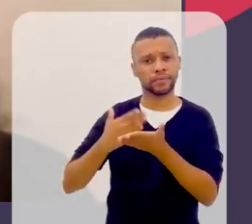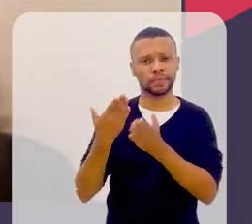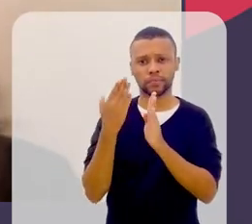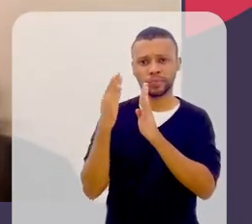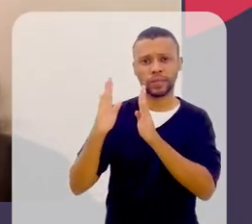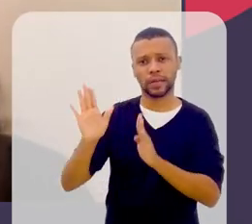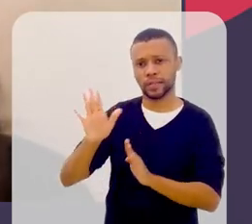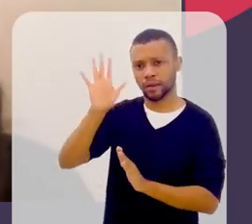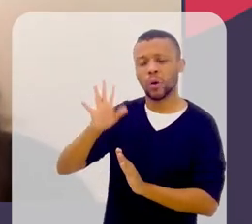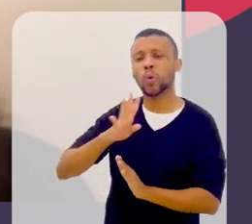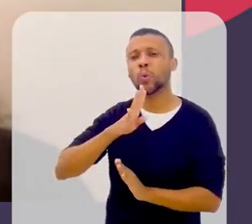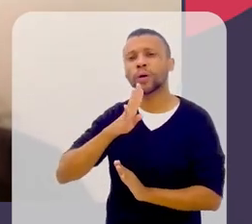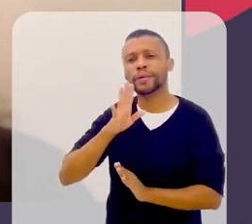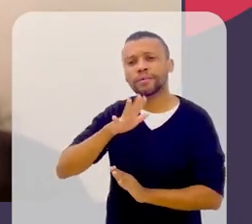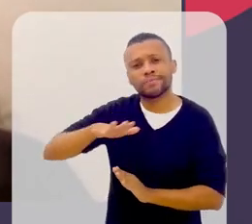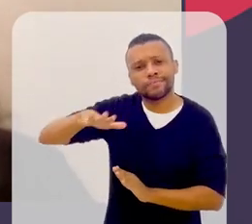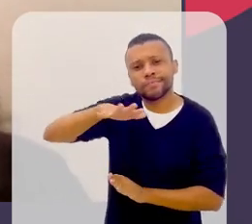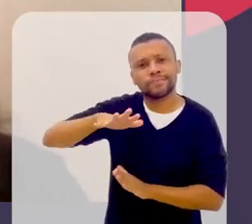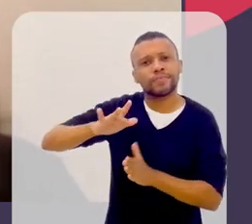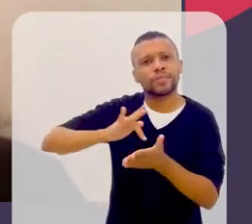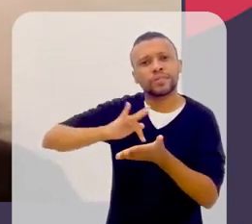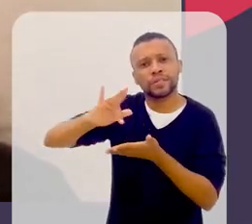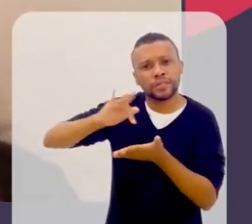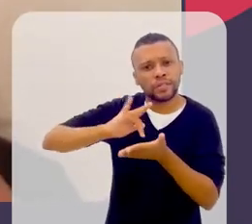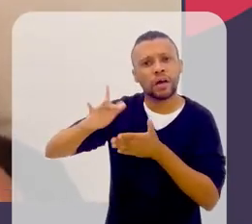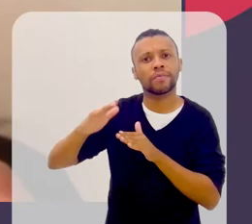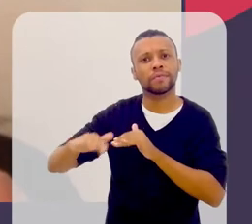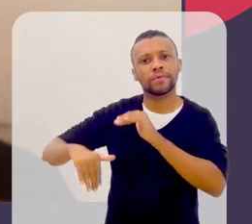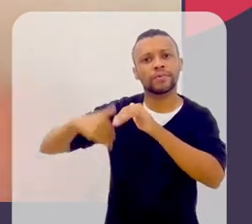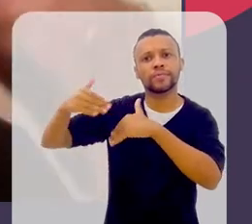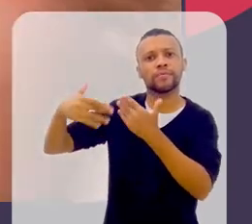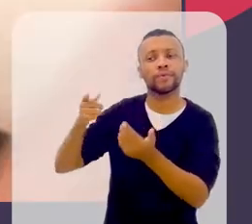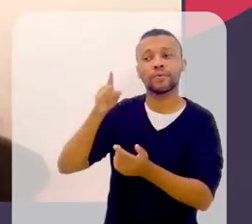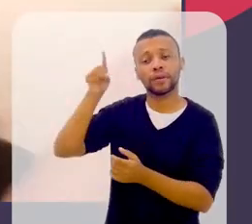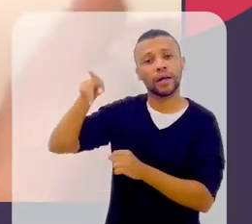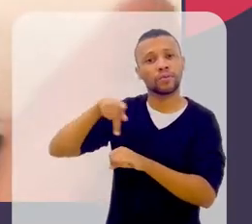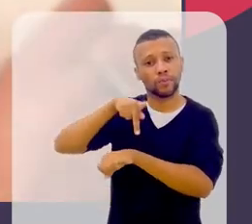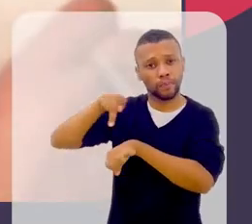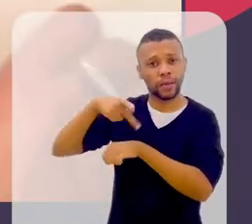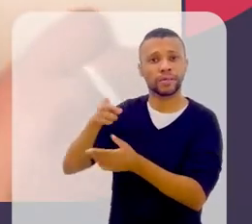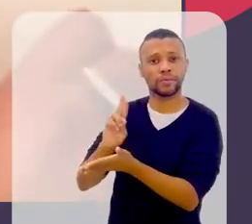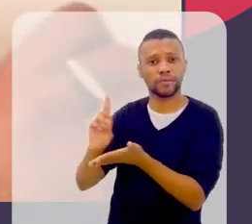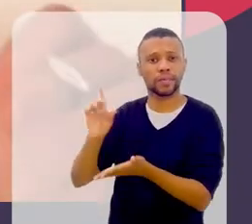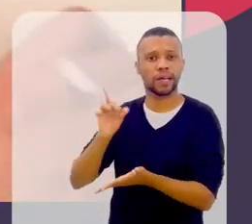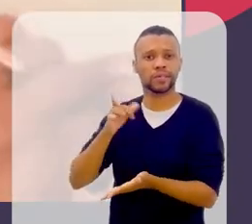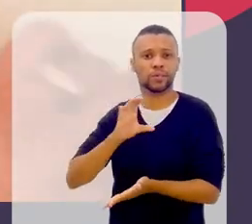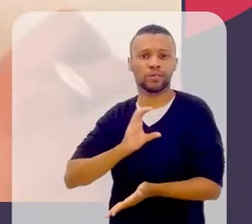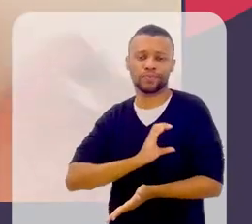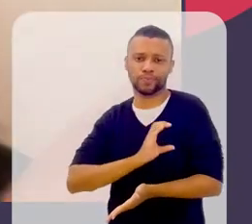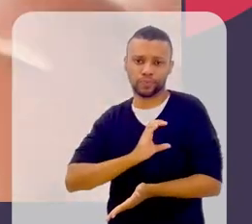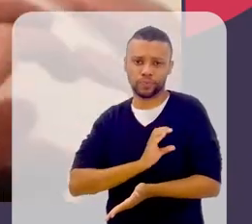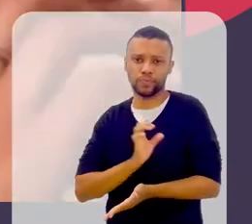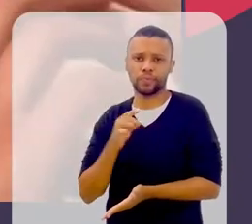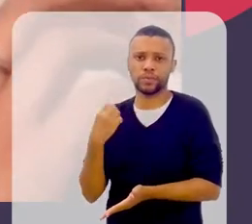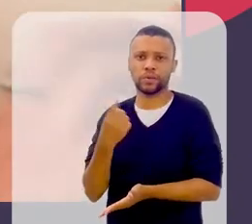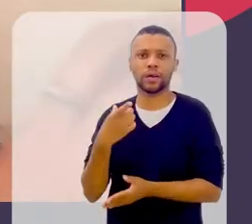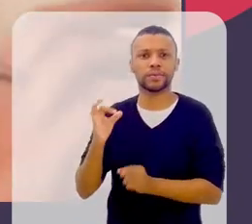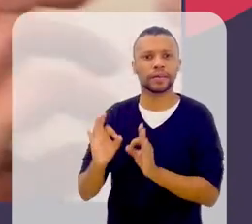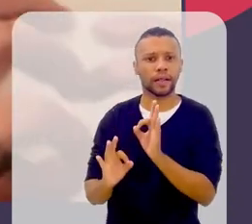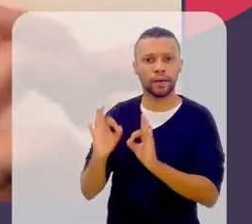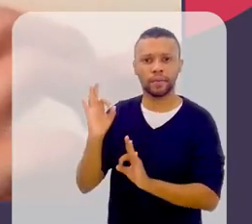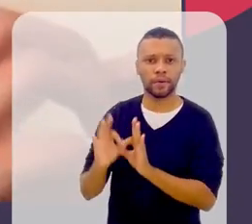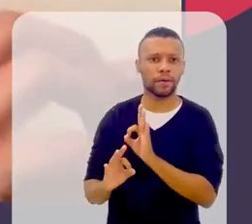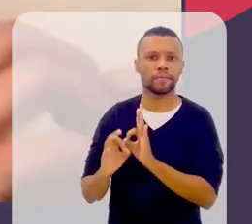Nacional. Então, ela tem um conhecimento de humanidades digitais que foi desenvolvido lá, porque esse Project Vox e o Extending